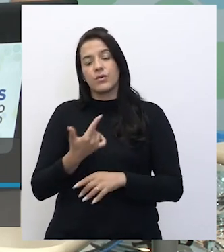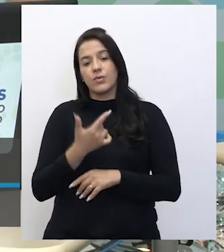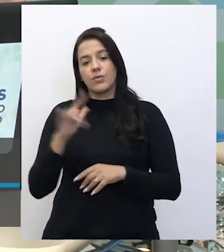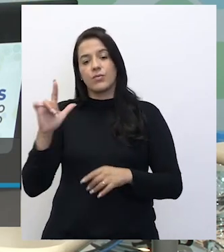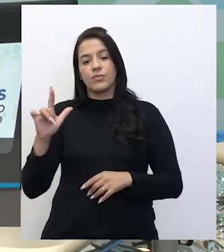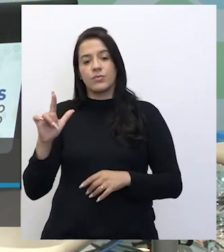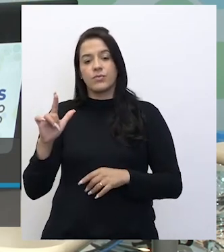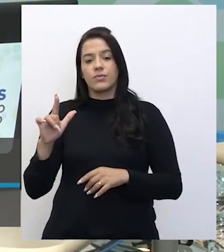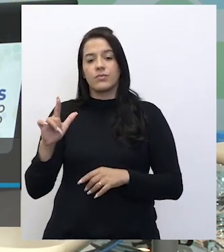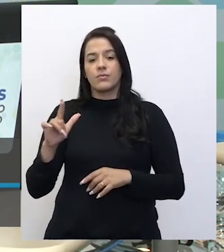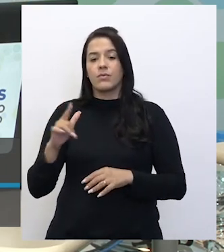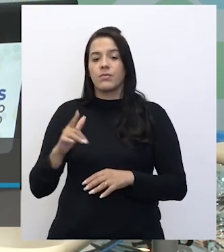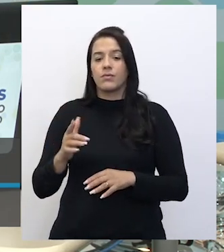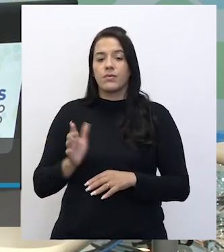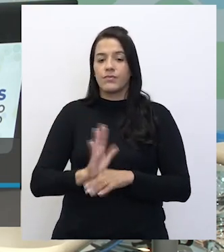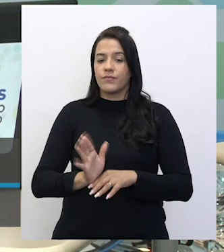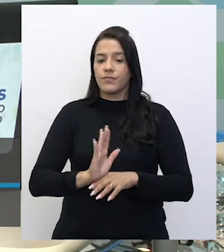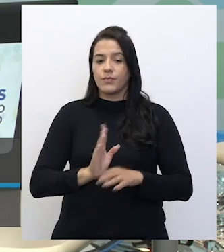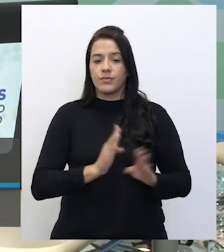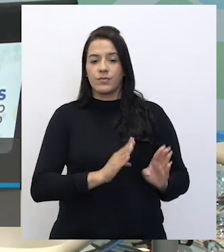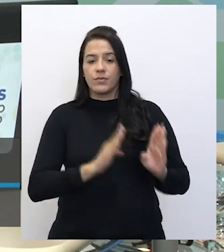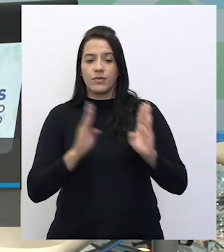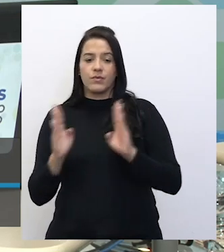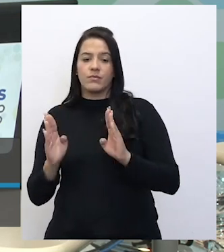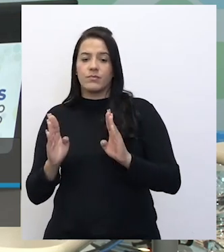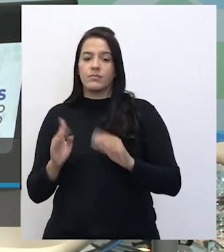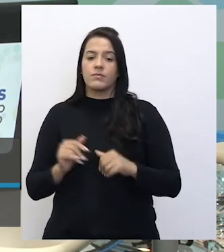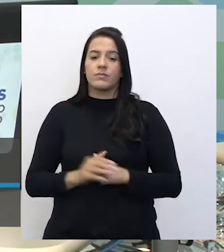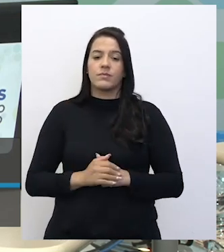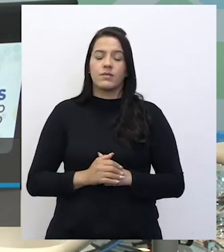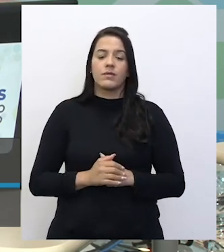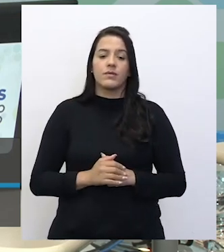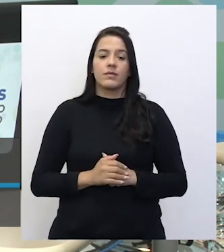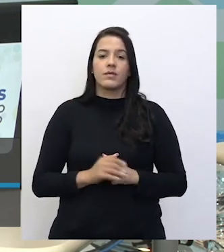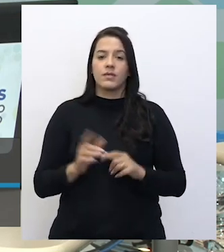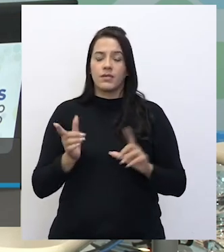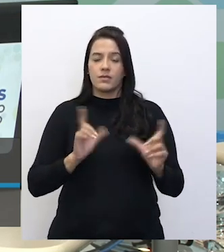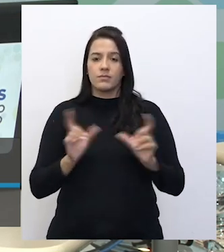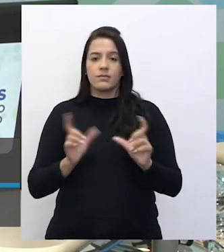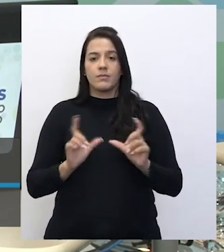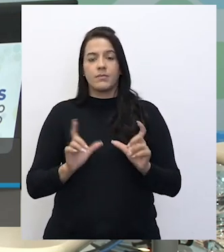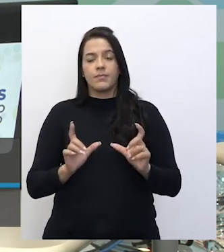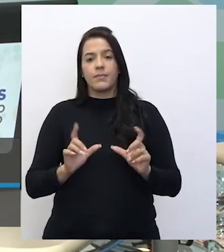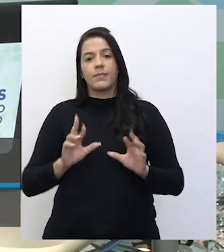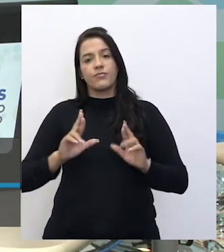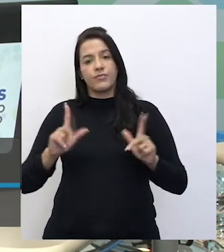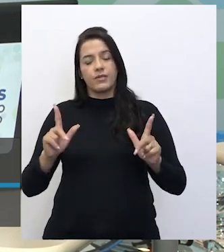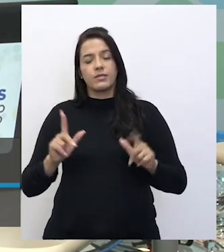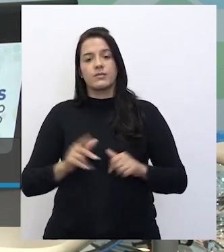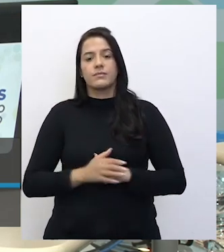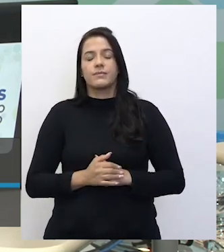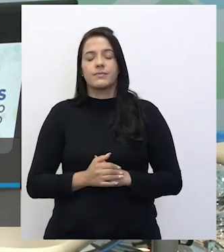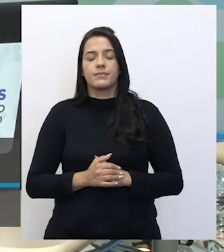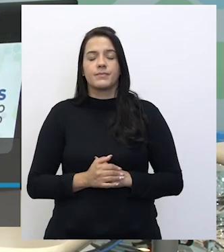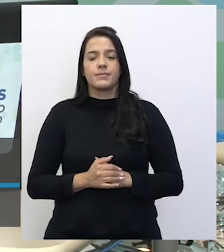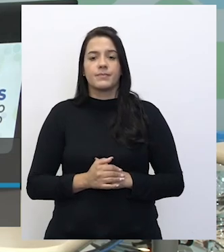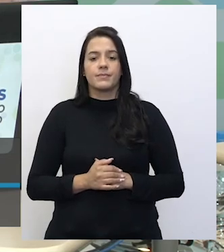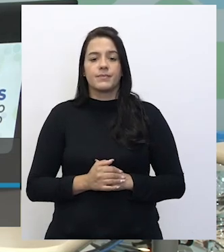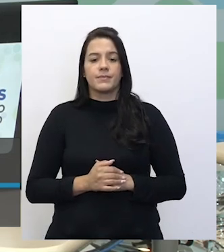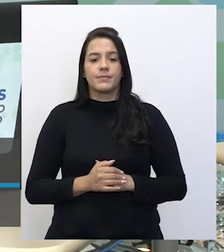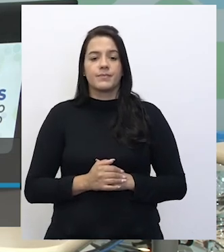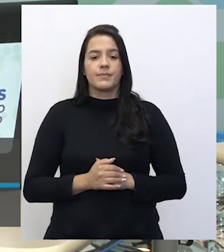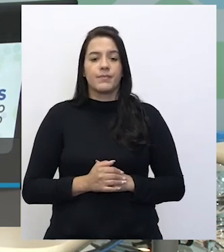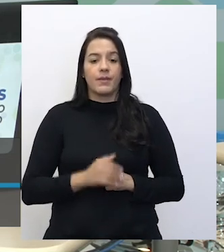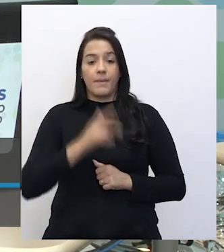tenho um hábito. O meu hábito de assistir filme na televisão é tal. Né? Então, a gente tem que fazer essas distinçõezinhas, né? Verdade.